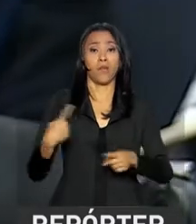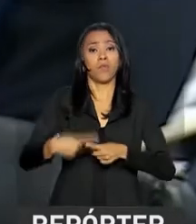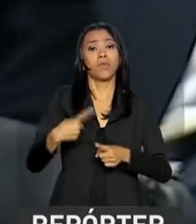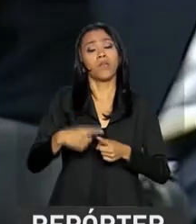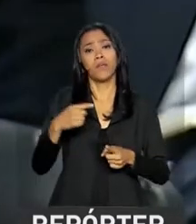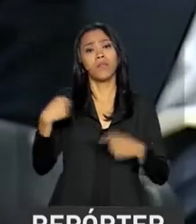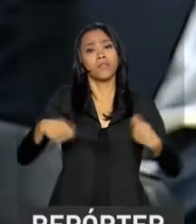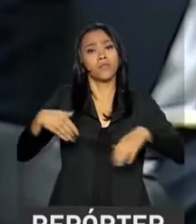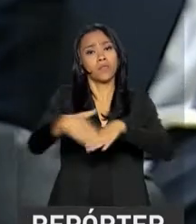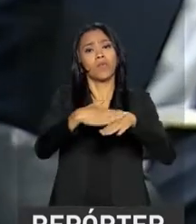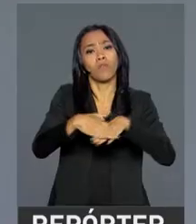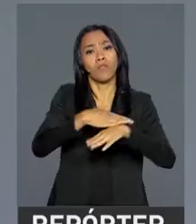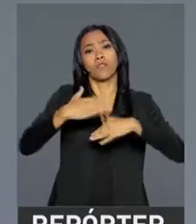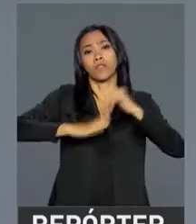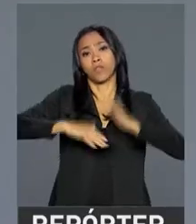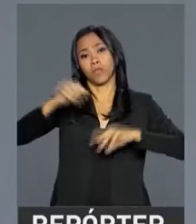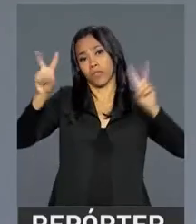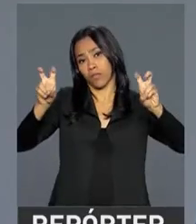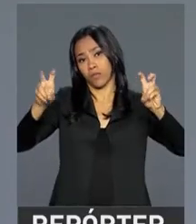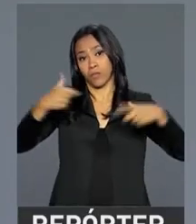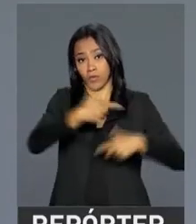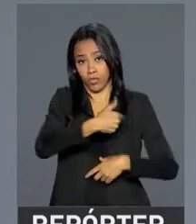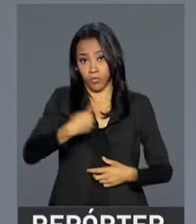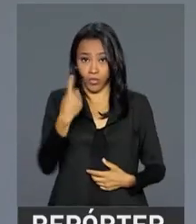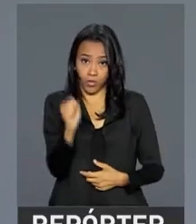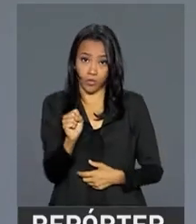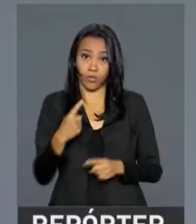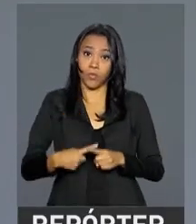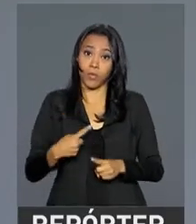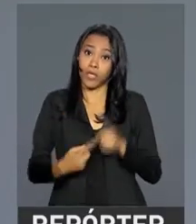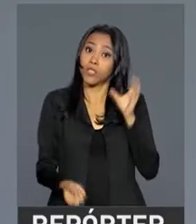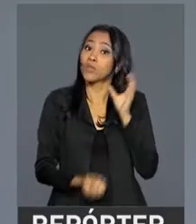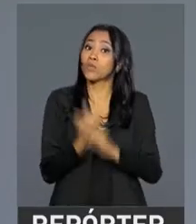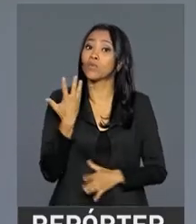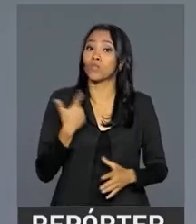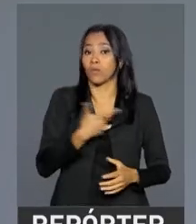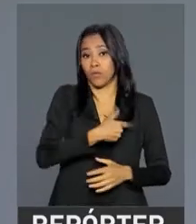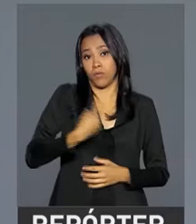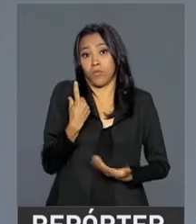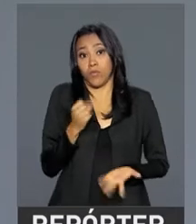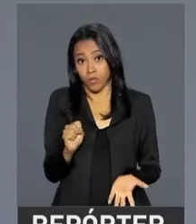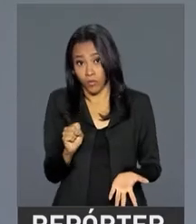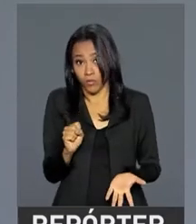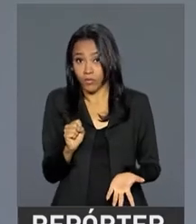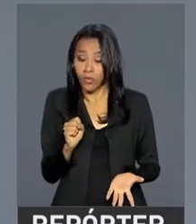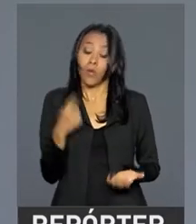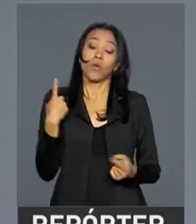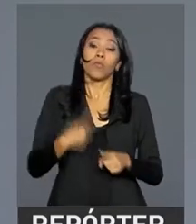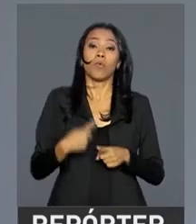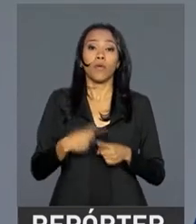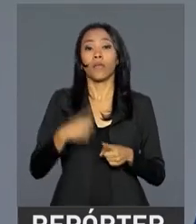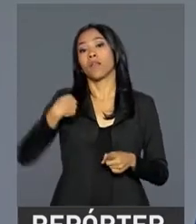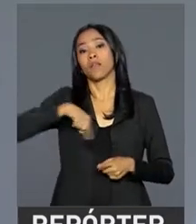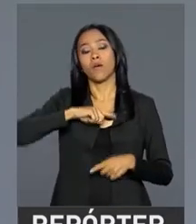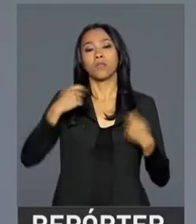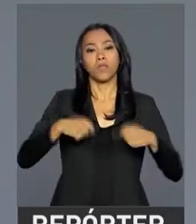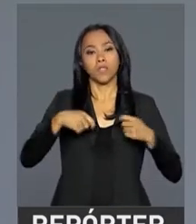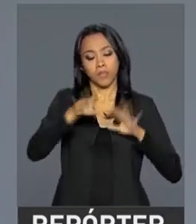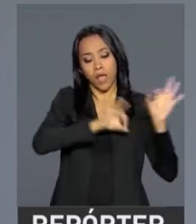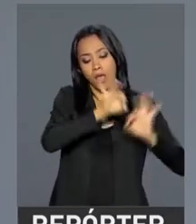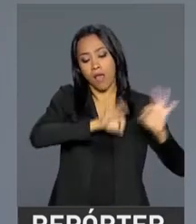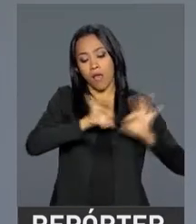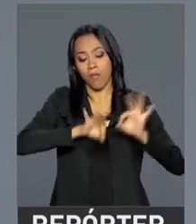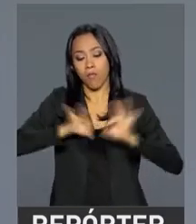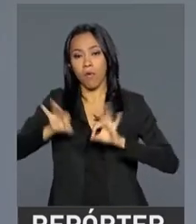disso em 2018 porque essa questão surgiu em 2018 porque nós temos que elaborar em 2018